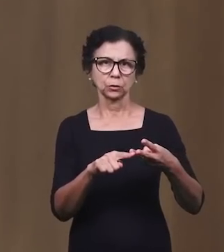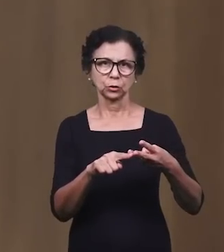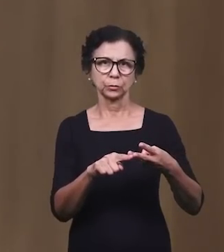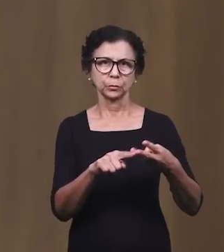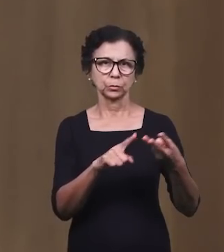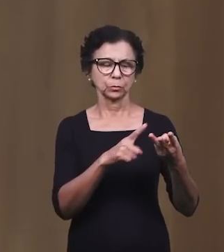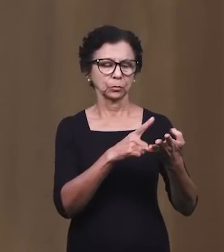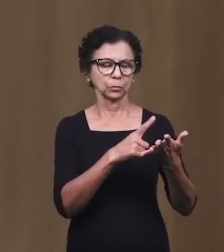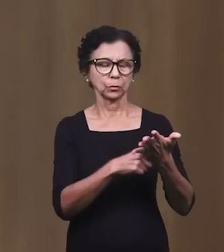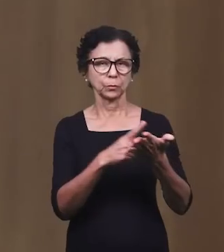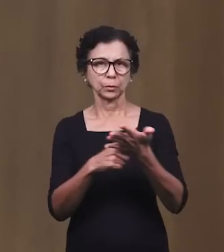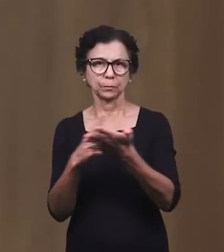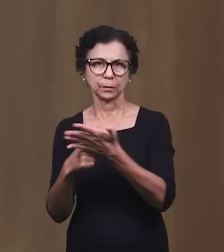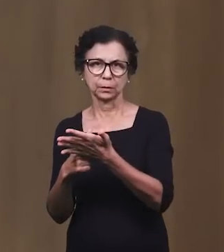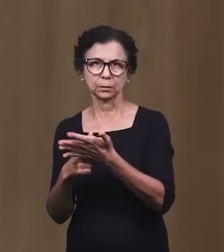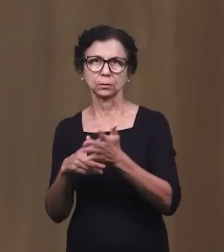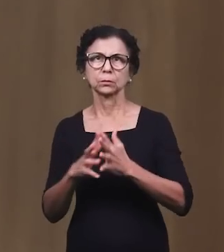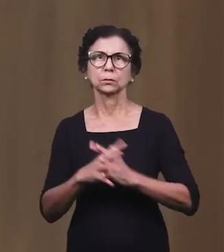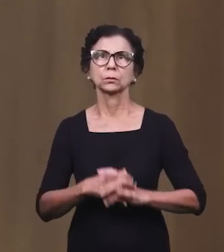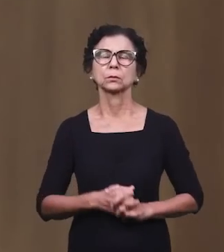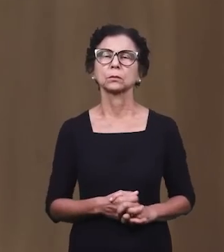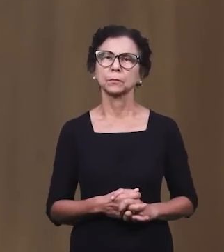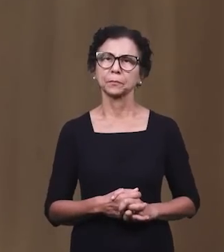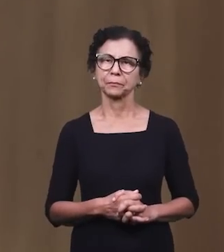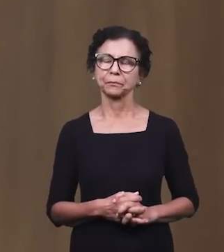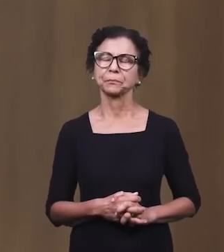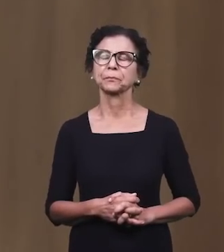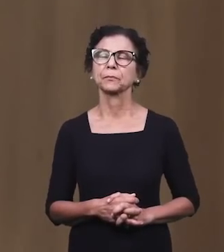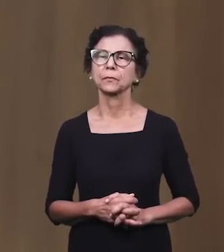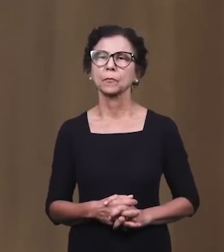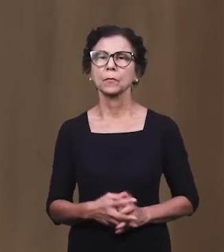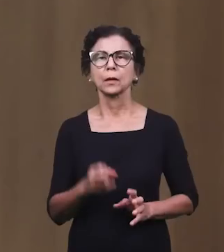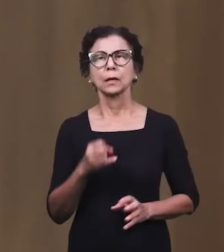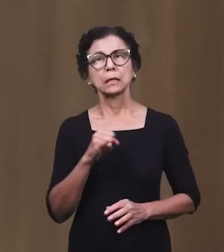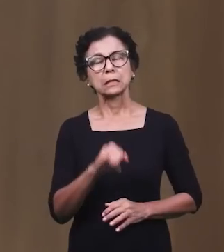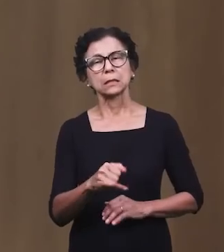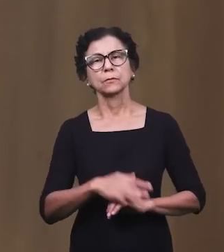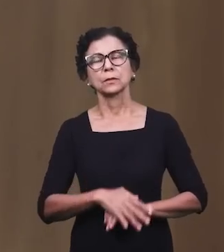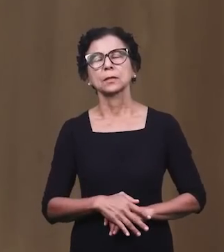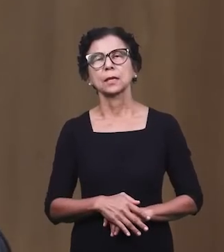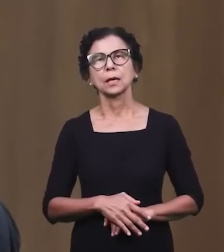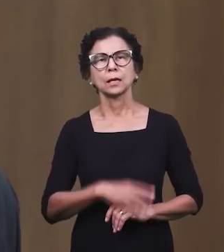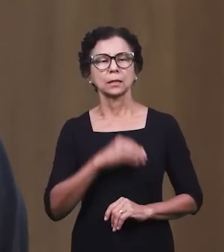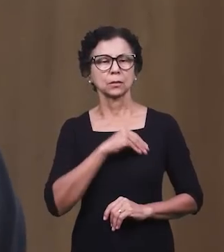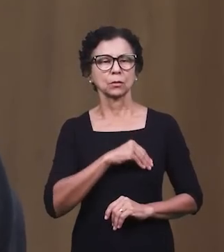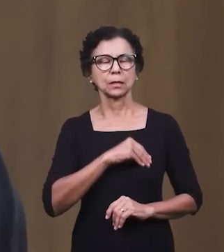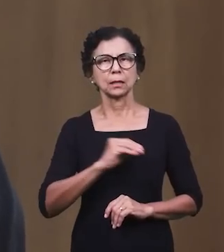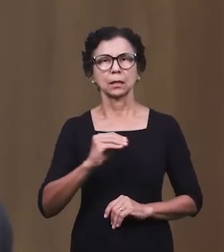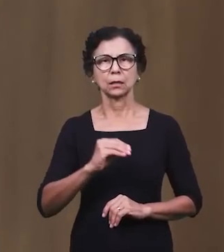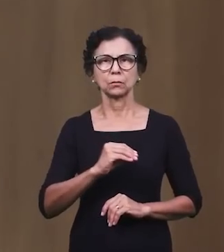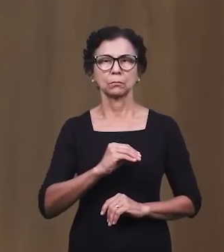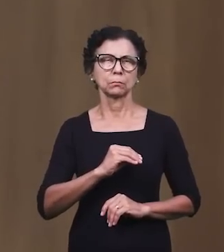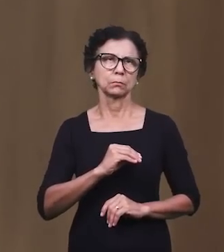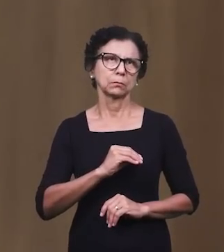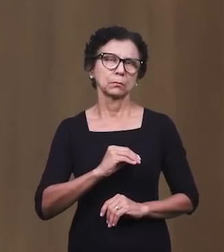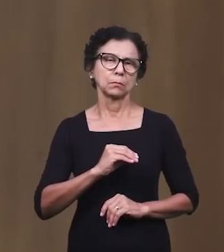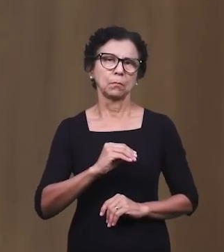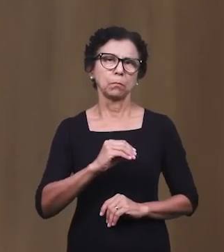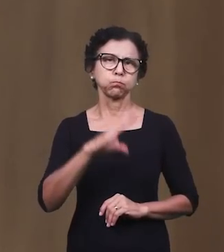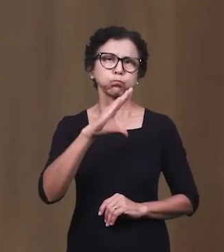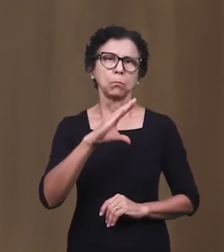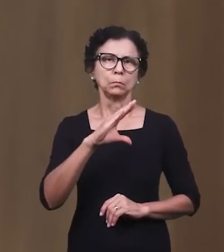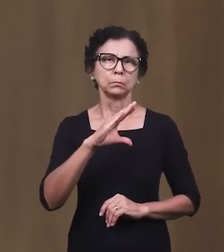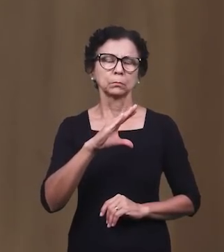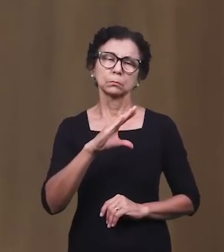inicial? Você viver sempre abaixo daquilo que você ganha. Então, se você recebe X, 100, você precisa viver